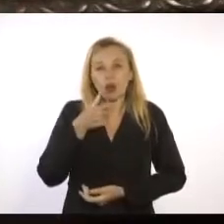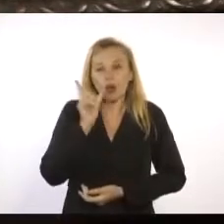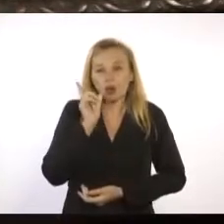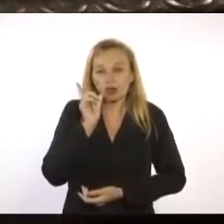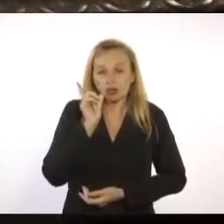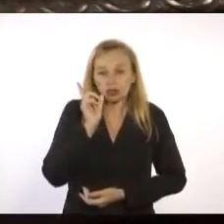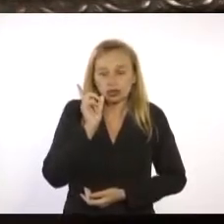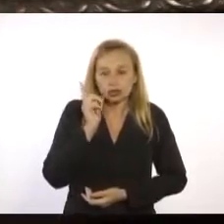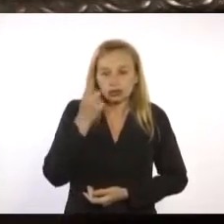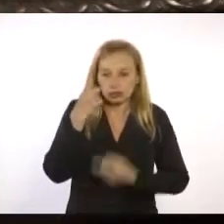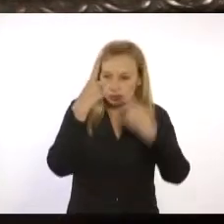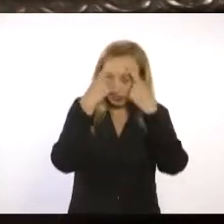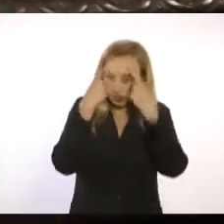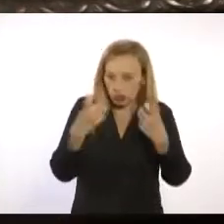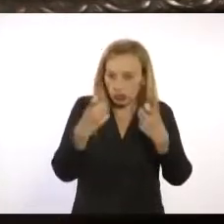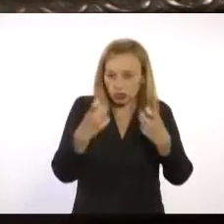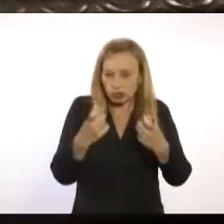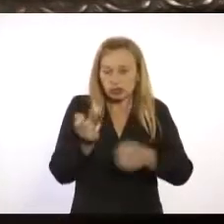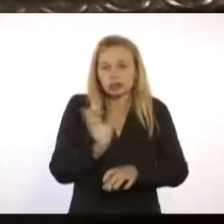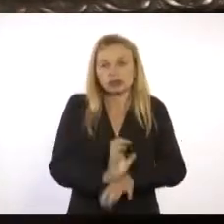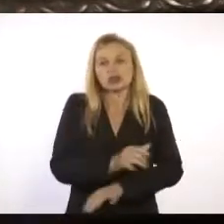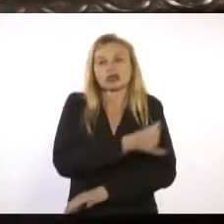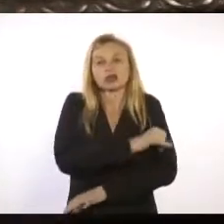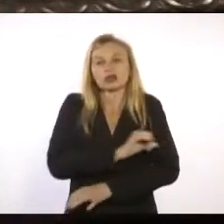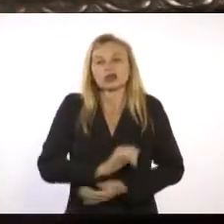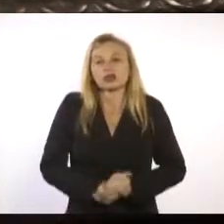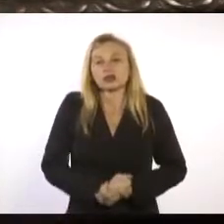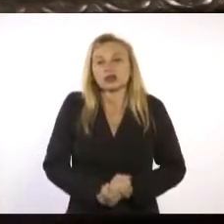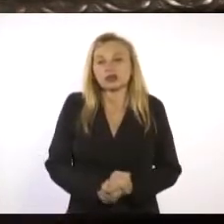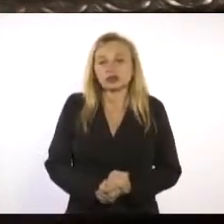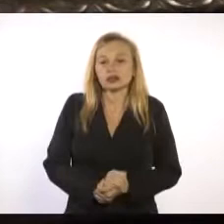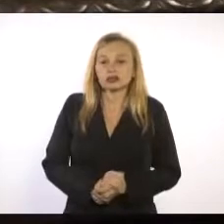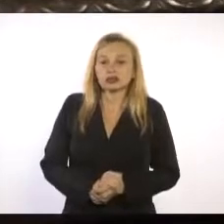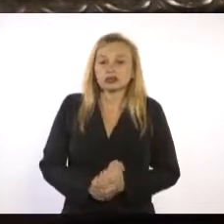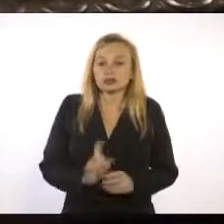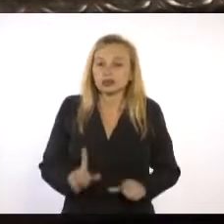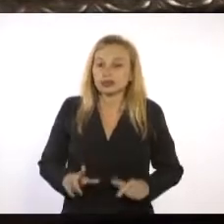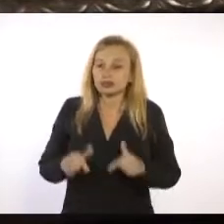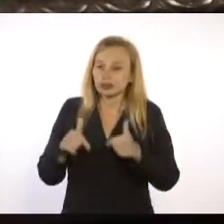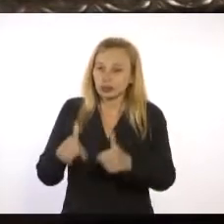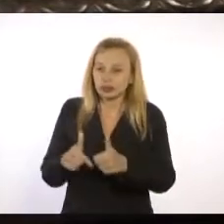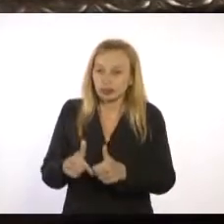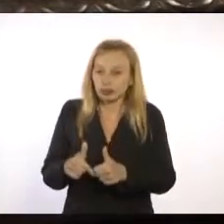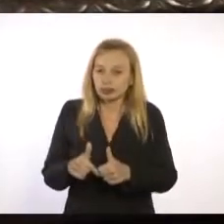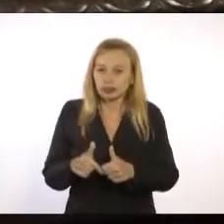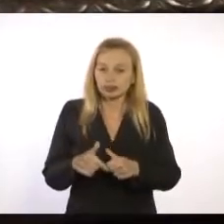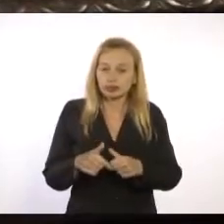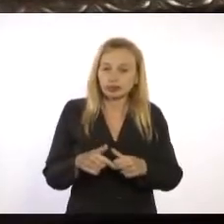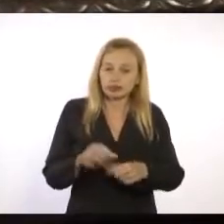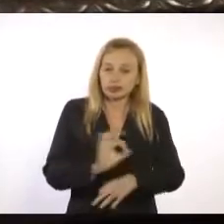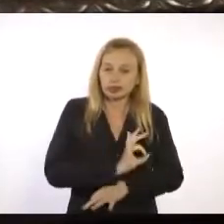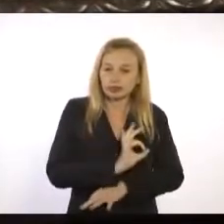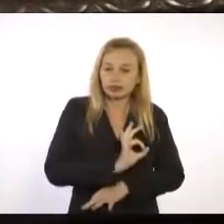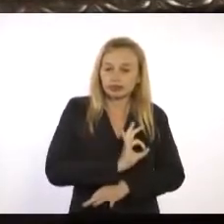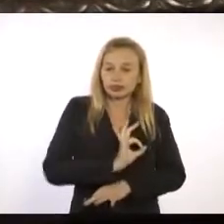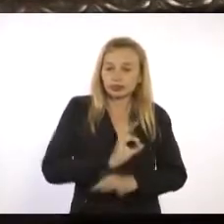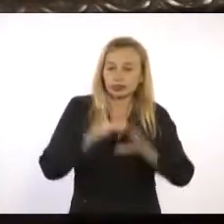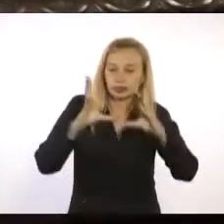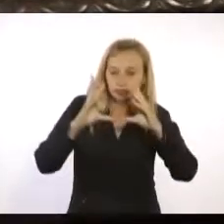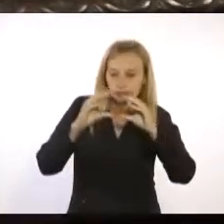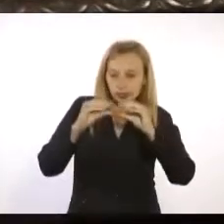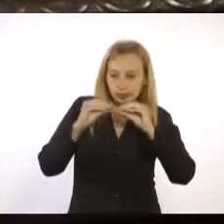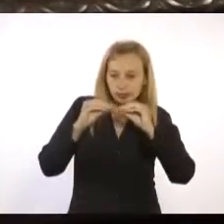extrema violência no estado do Rio de Janeiro, com operações policiais durante a noite,